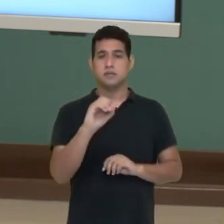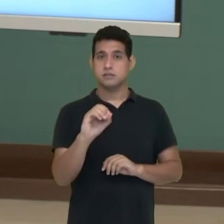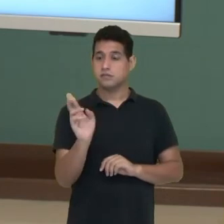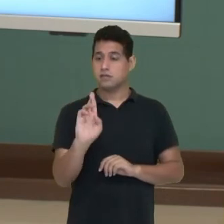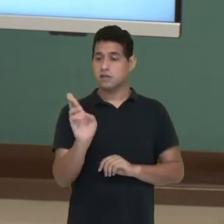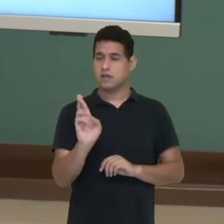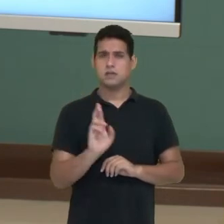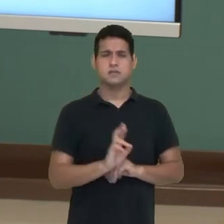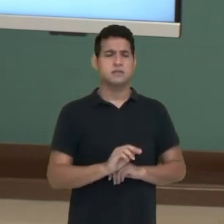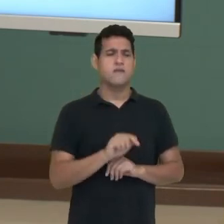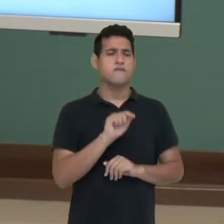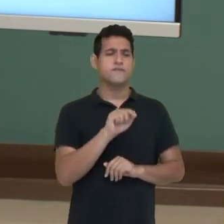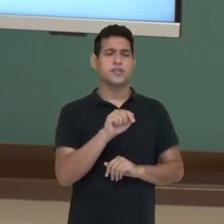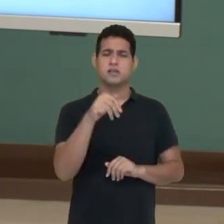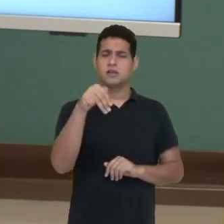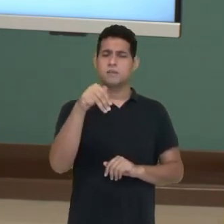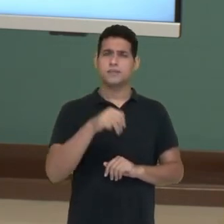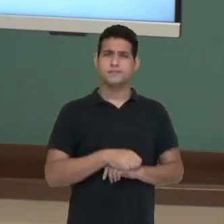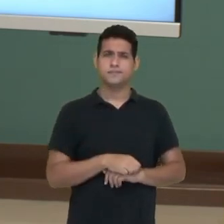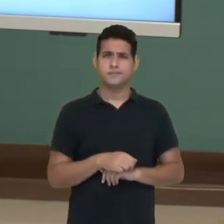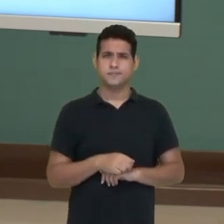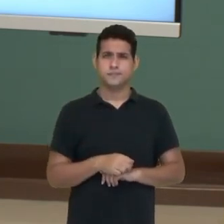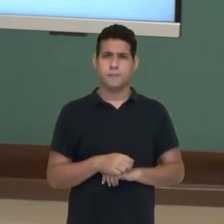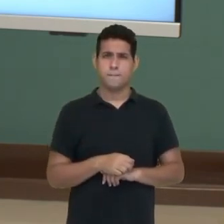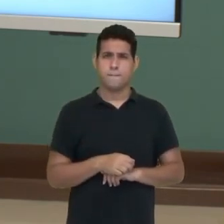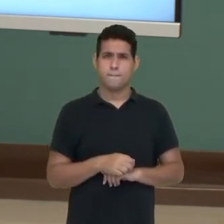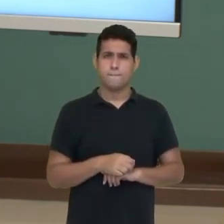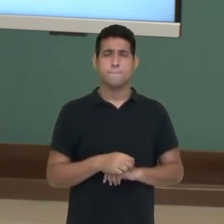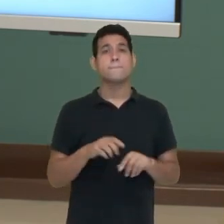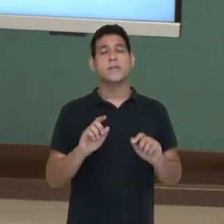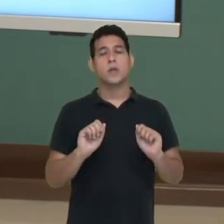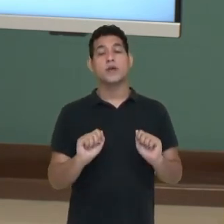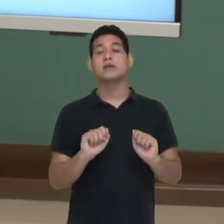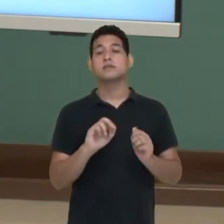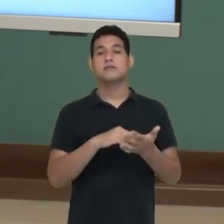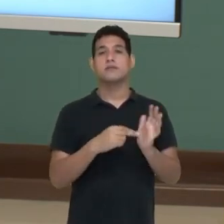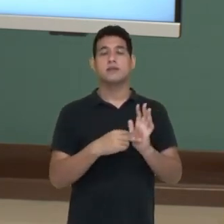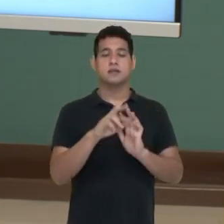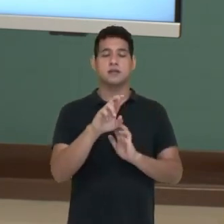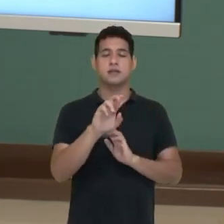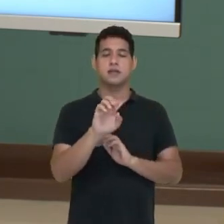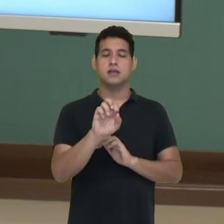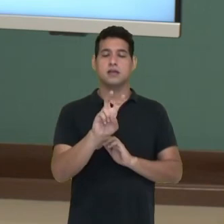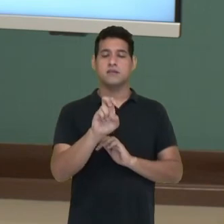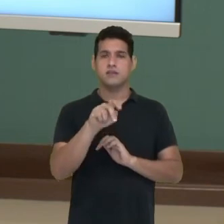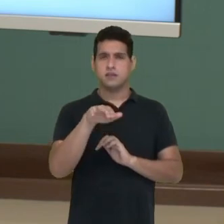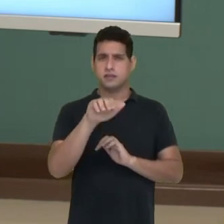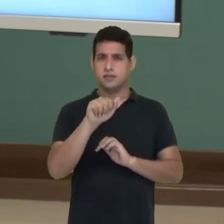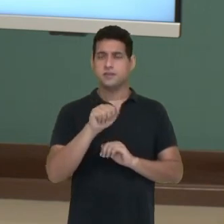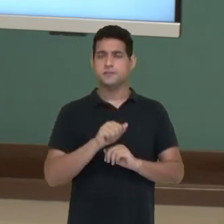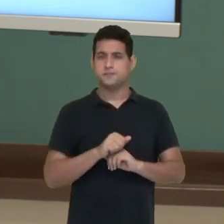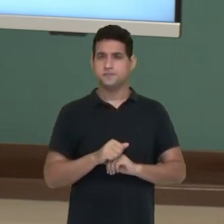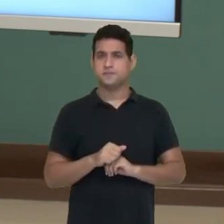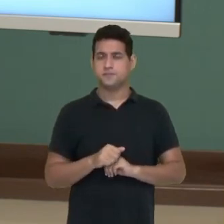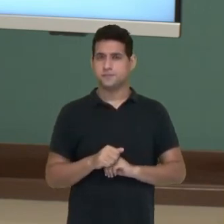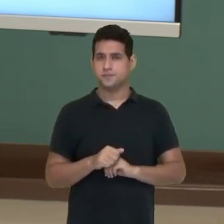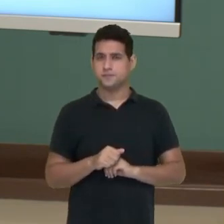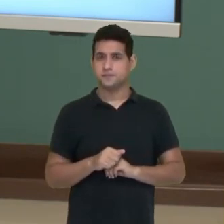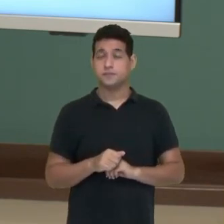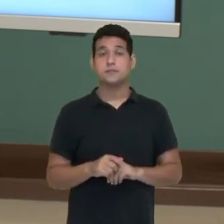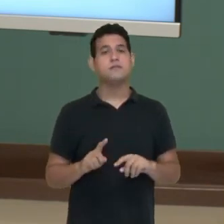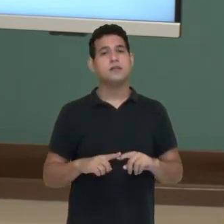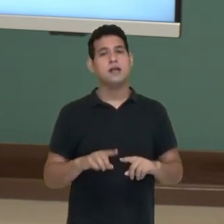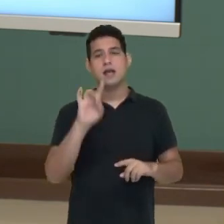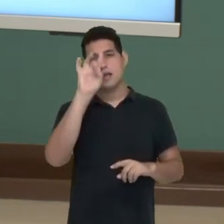reais vezes o M. Ok? Esse é o preço de revenda, perdão. Preço de revenda, ó, R, tá bom?